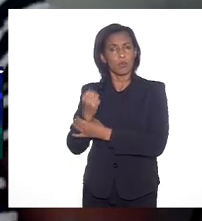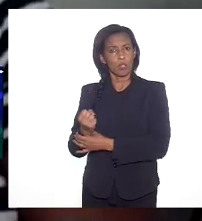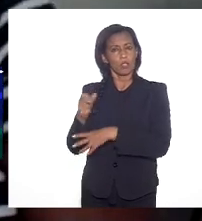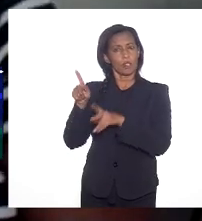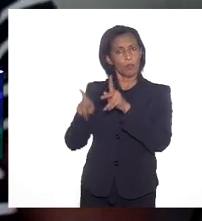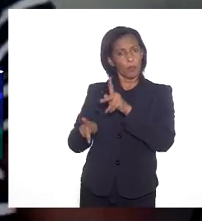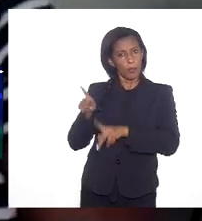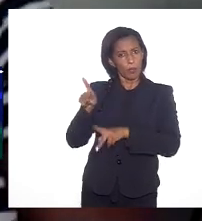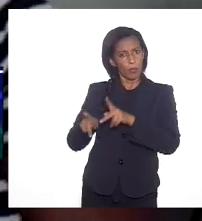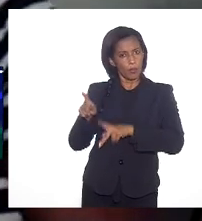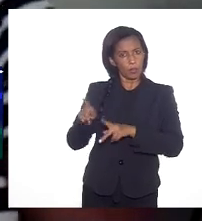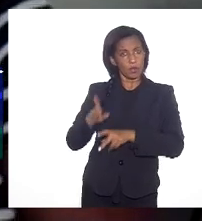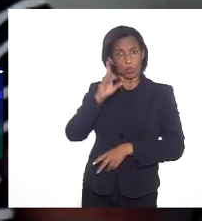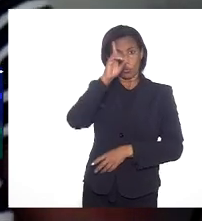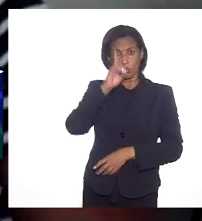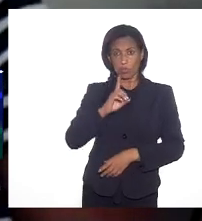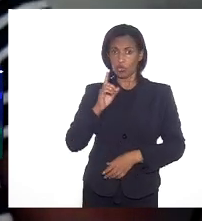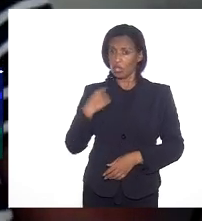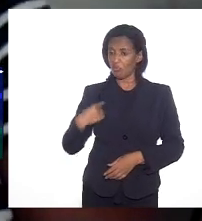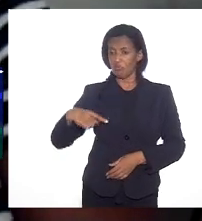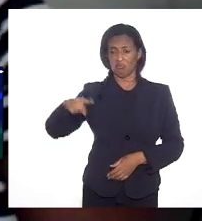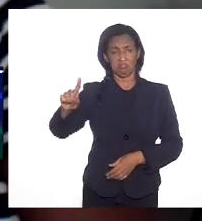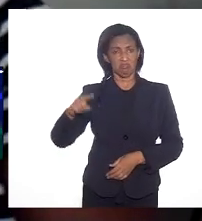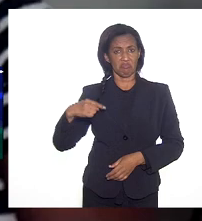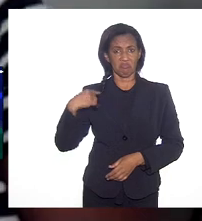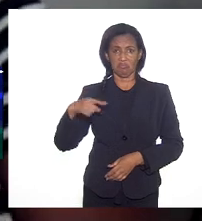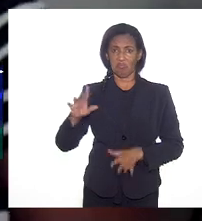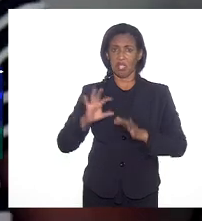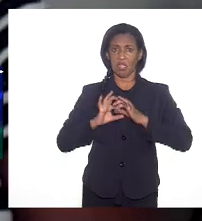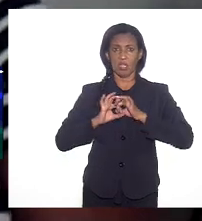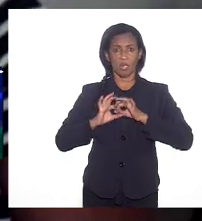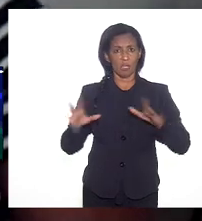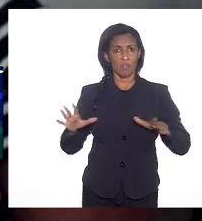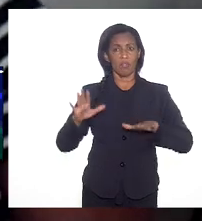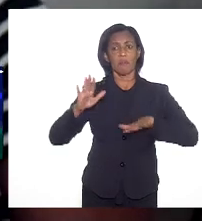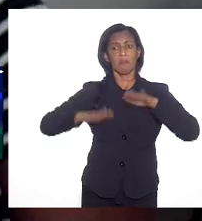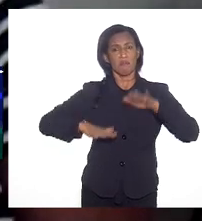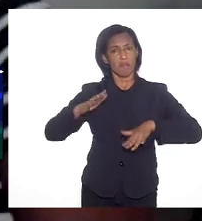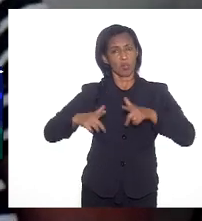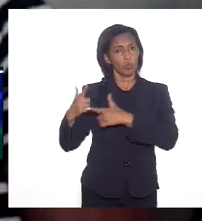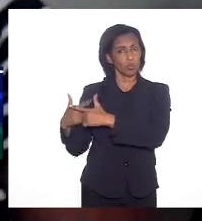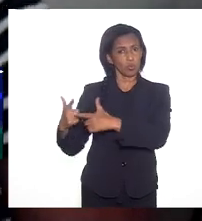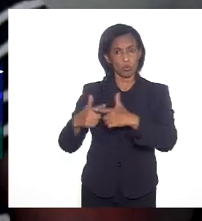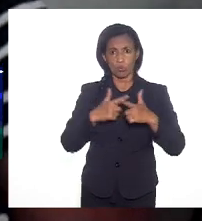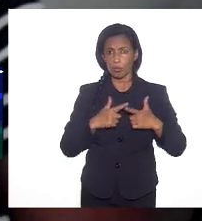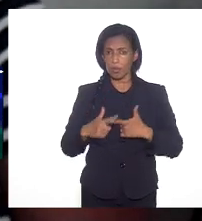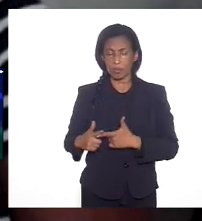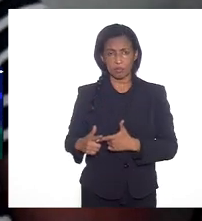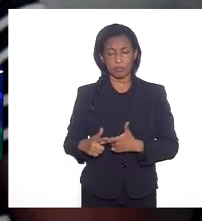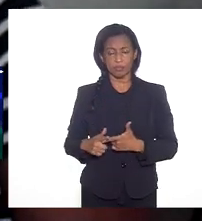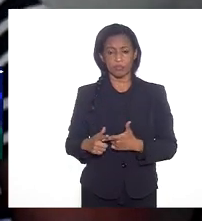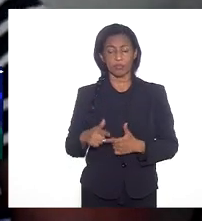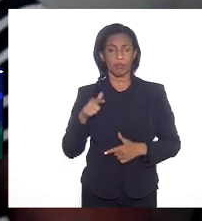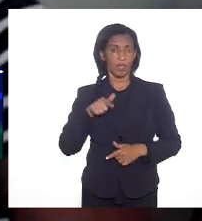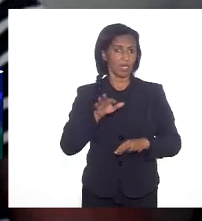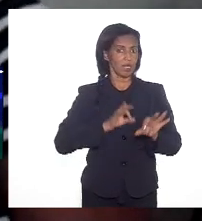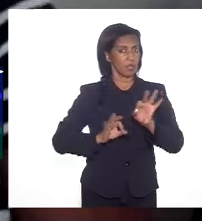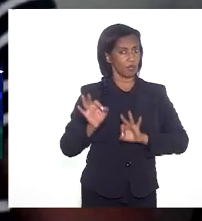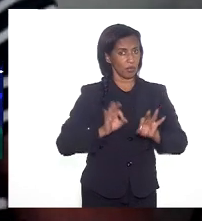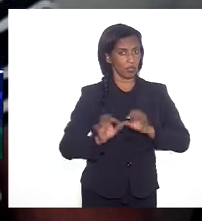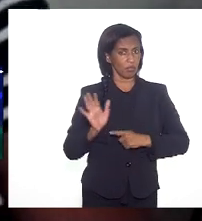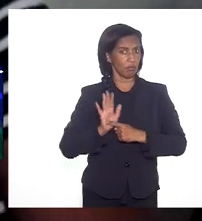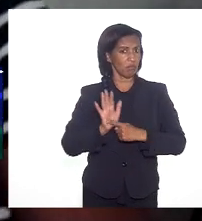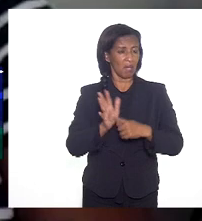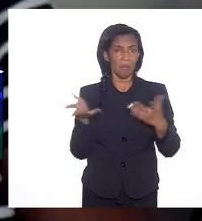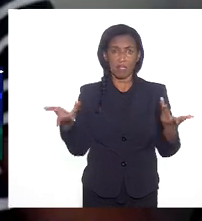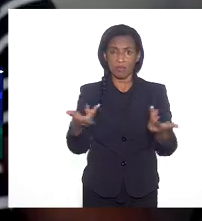população no seu direito de ir e vir, principalmente medindo os conflitos. Esse projeto que foi apresentado